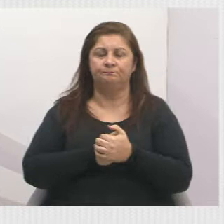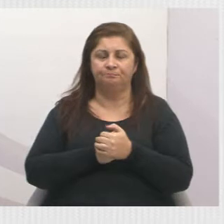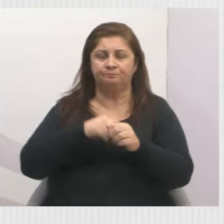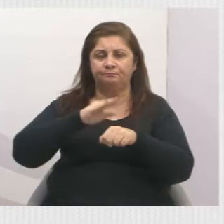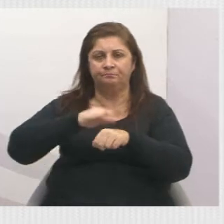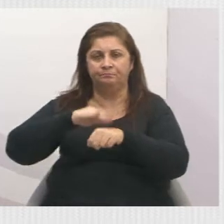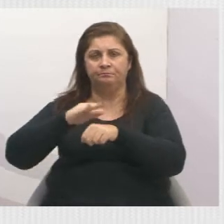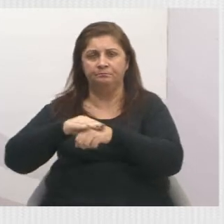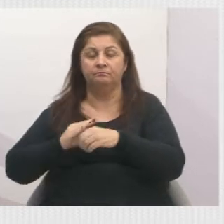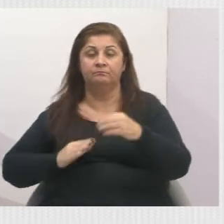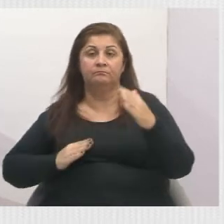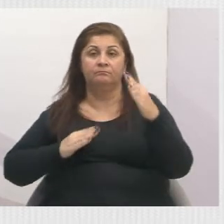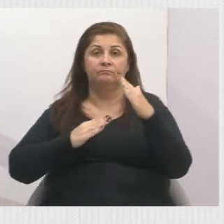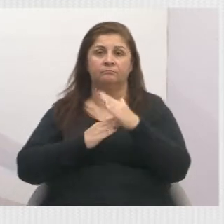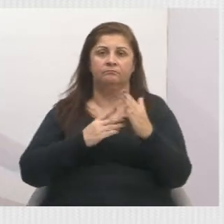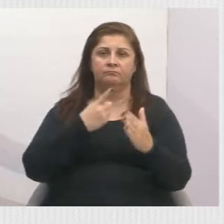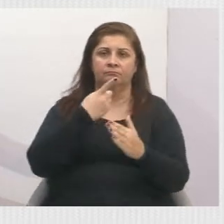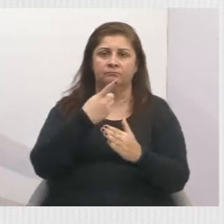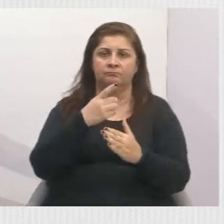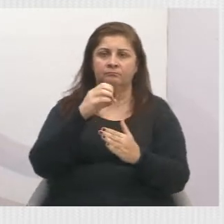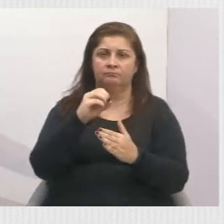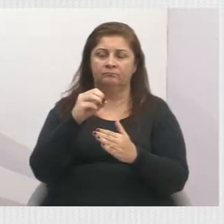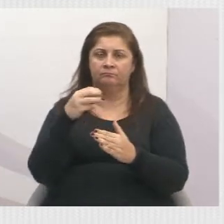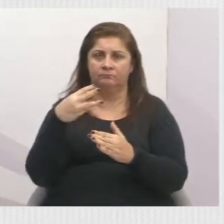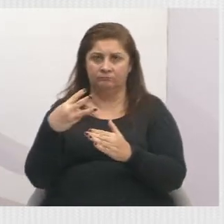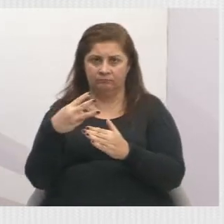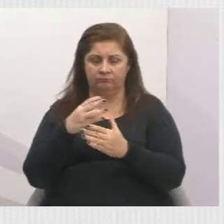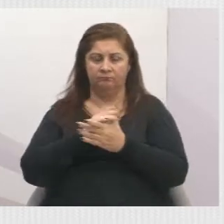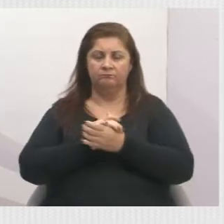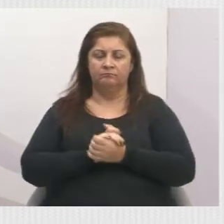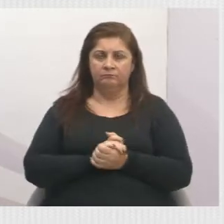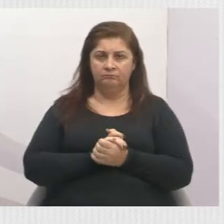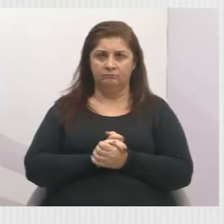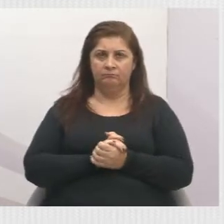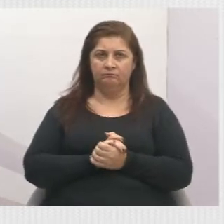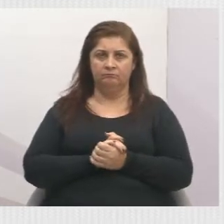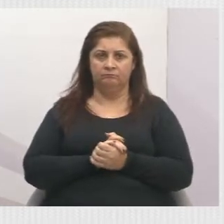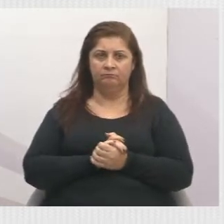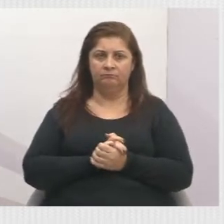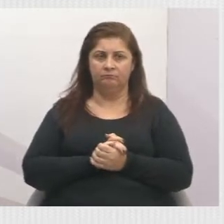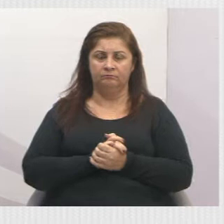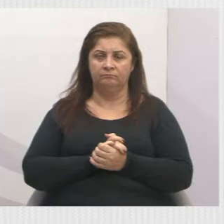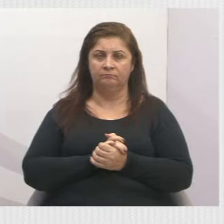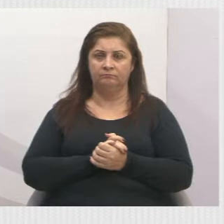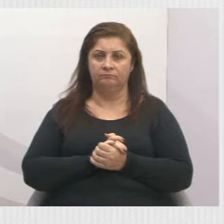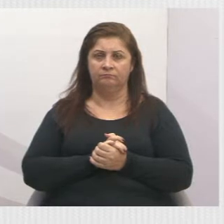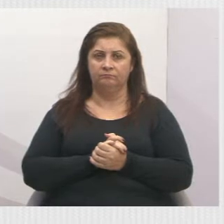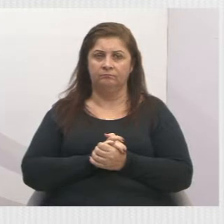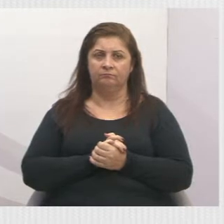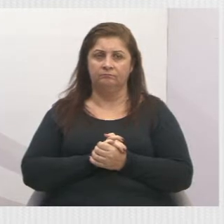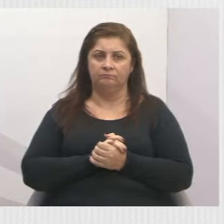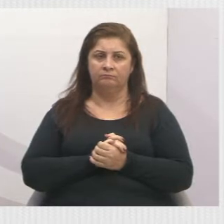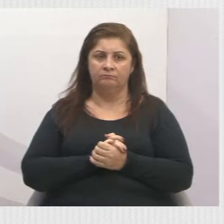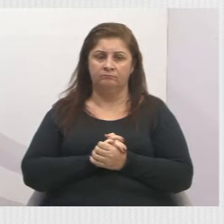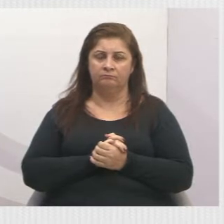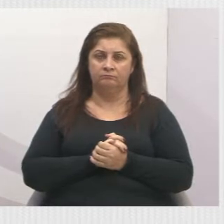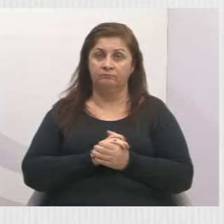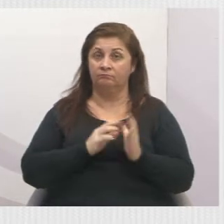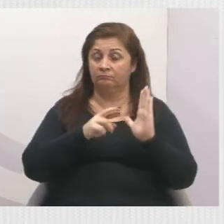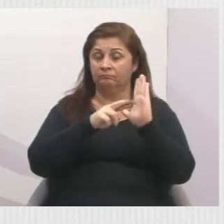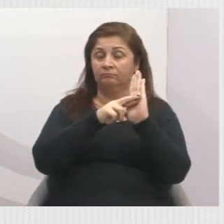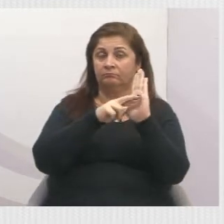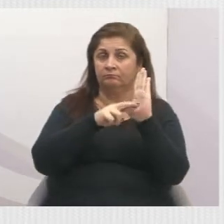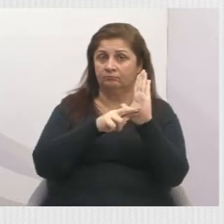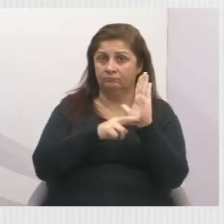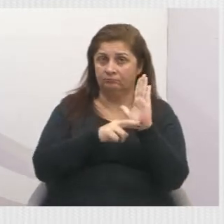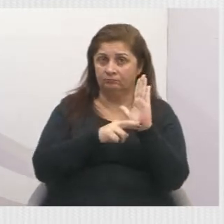estabilizar em 103 e 119. 105, perdão. Essa é a regra que foi